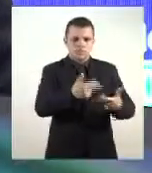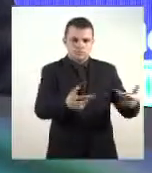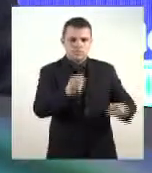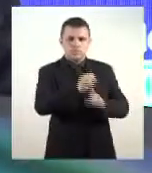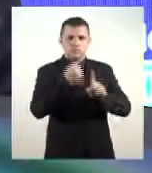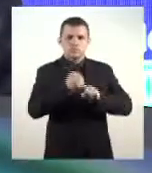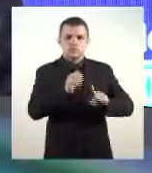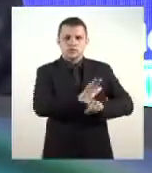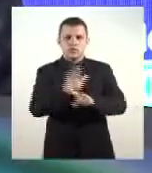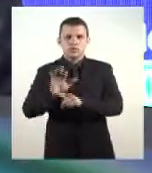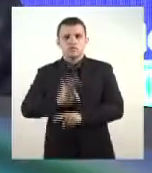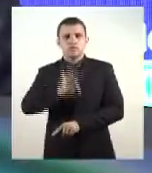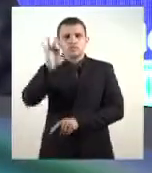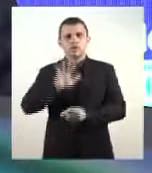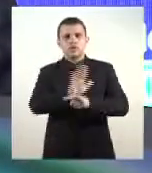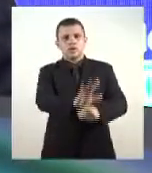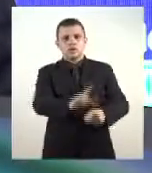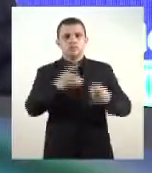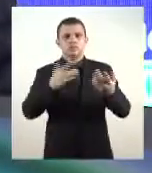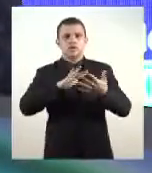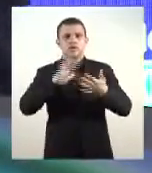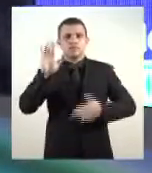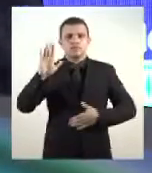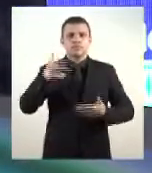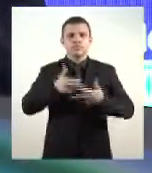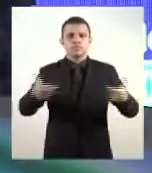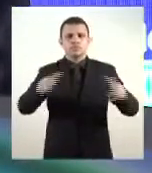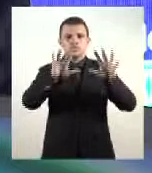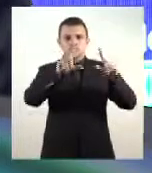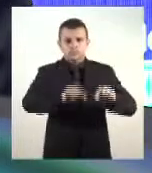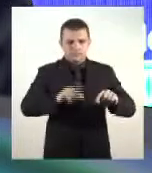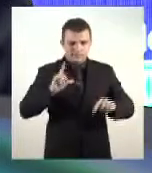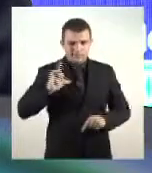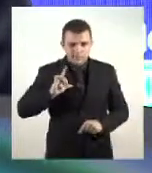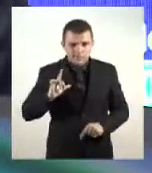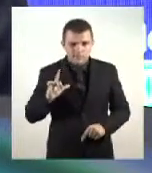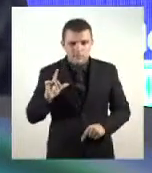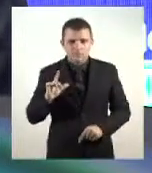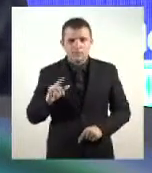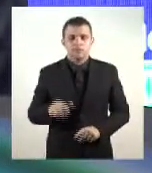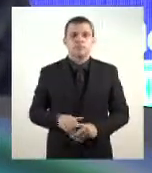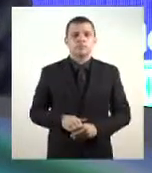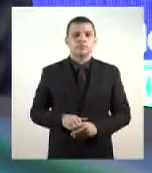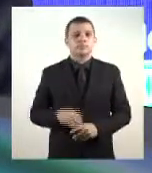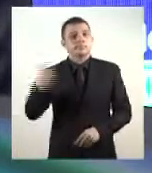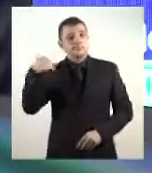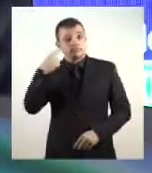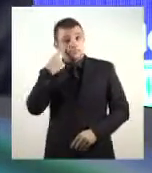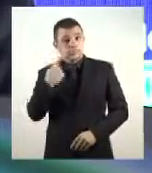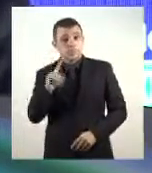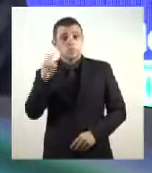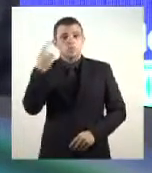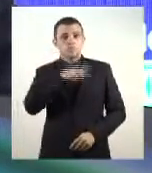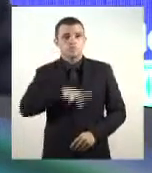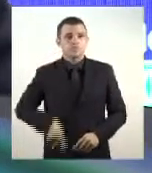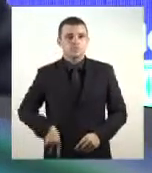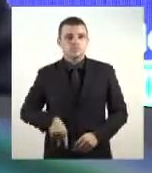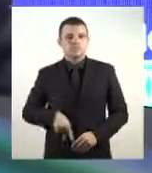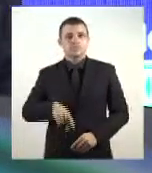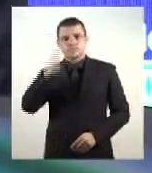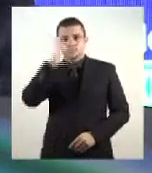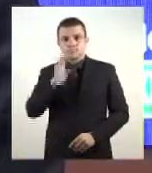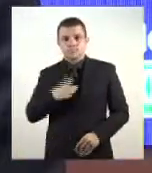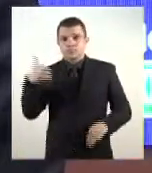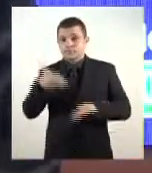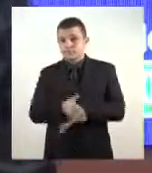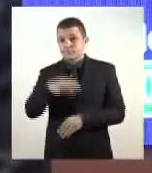futuro contribuir para a redução da criminalidade? Às vezes que vi algum presidente da República vinha no Maranhão nos últimos 10 anos, ou